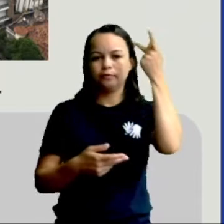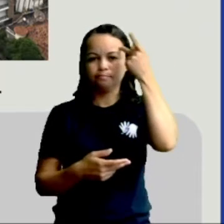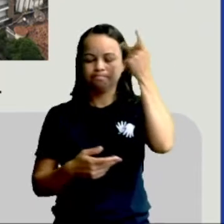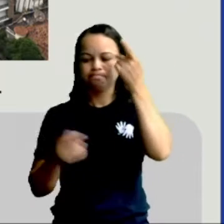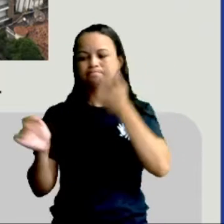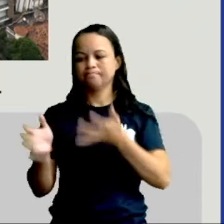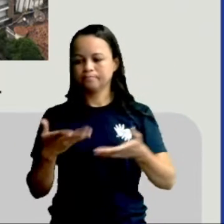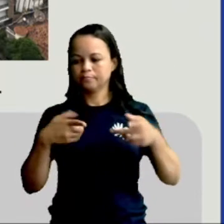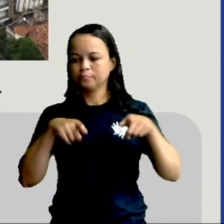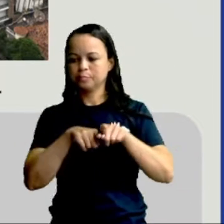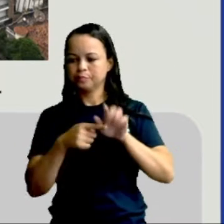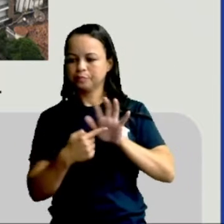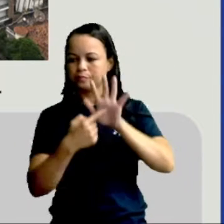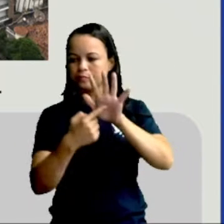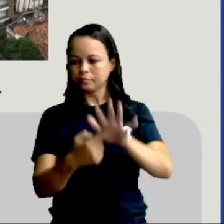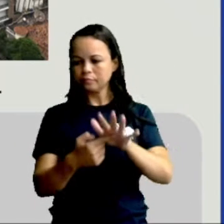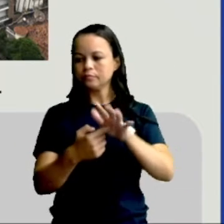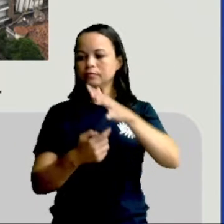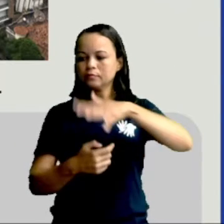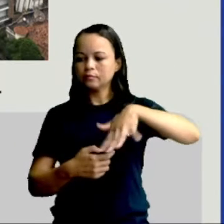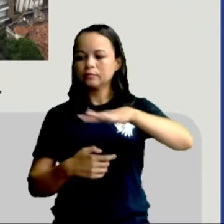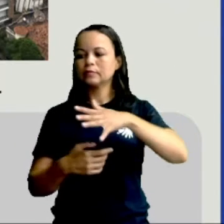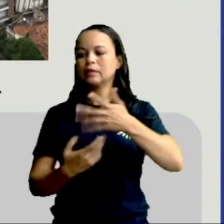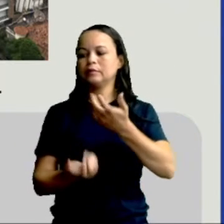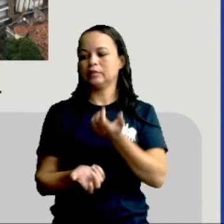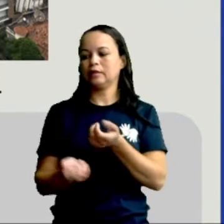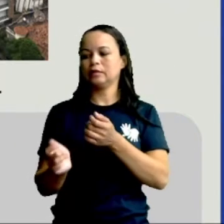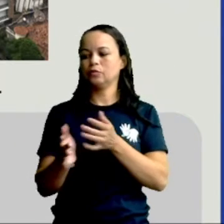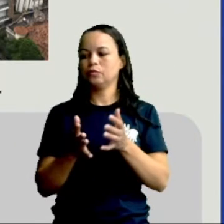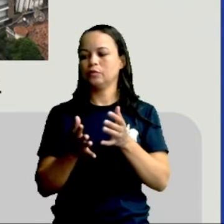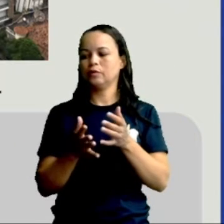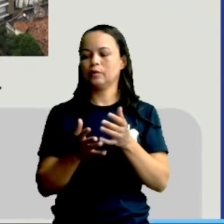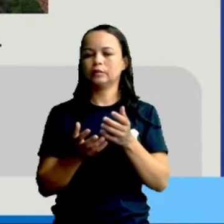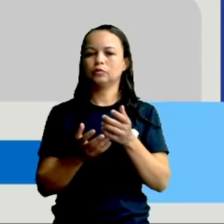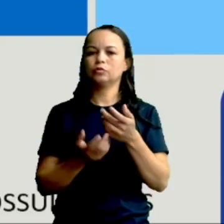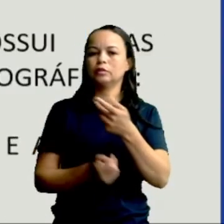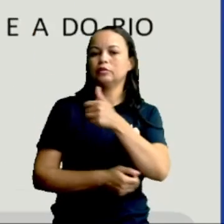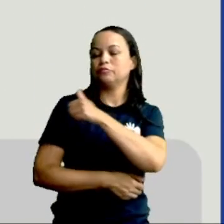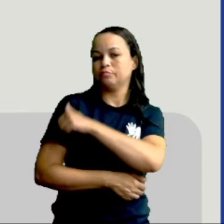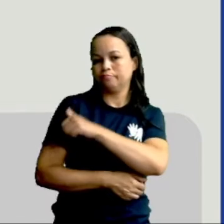que é a cidade mais antiga da Baixada Fluminense.